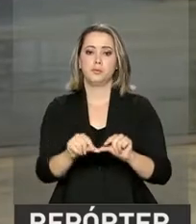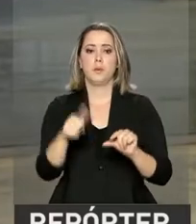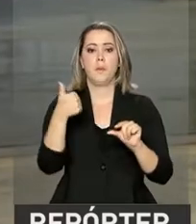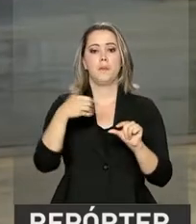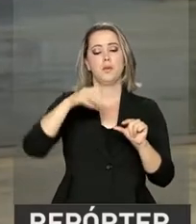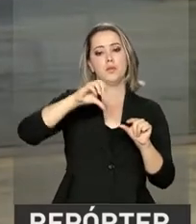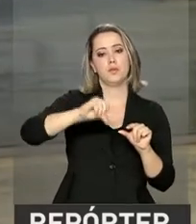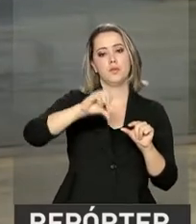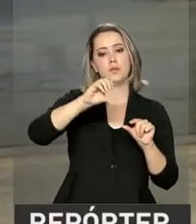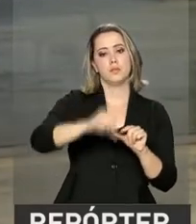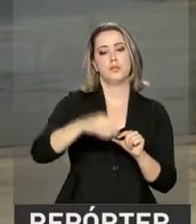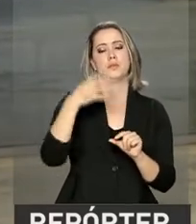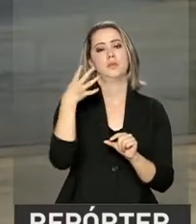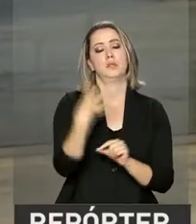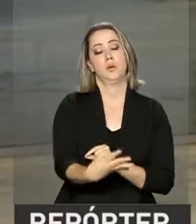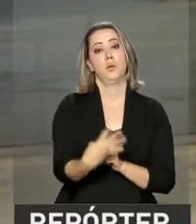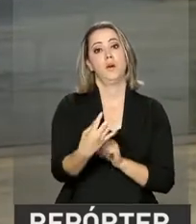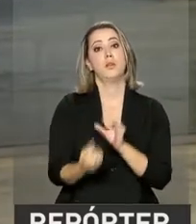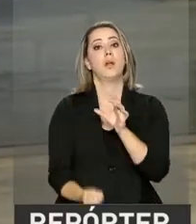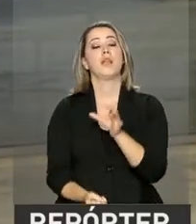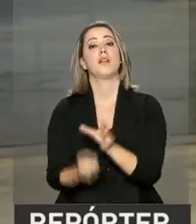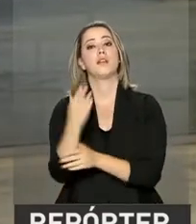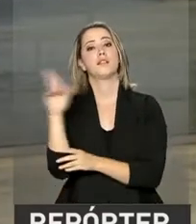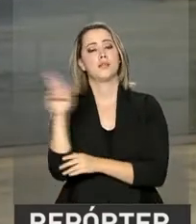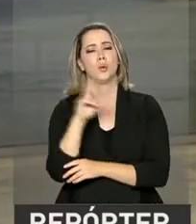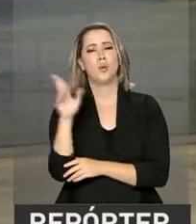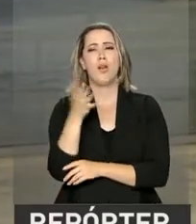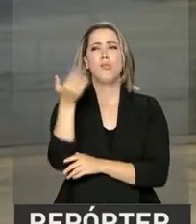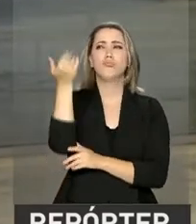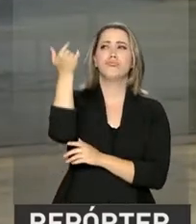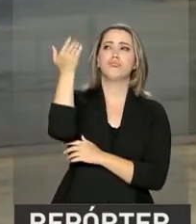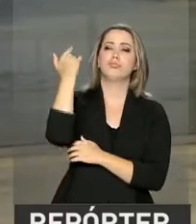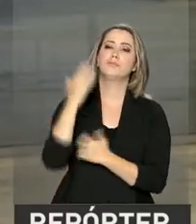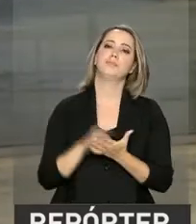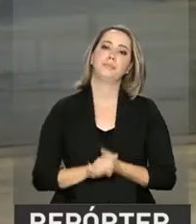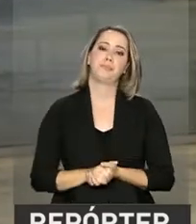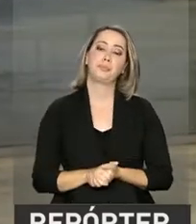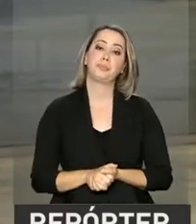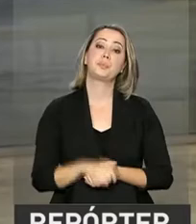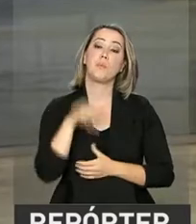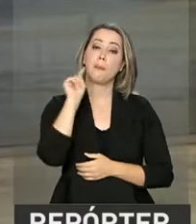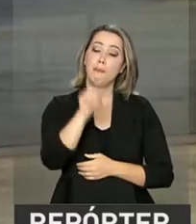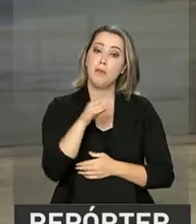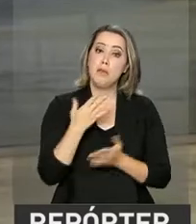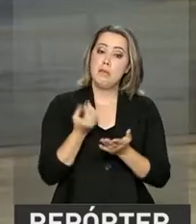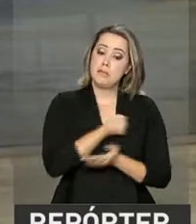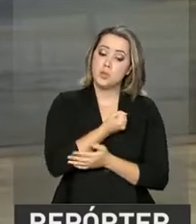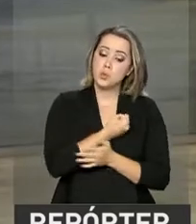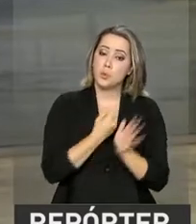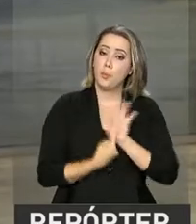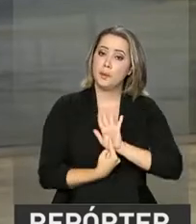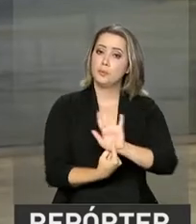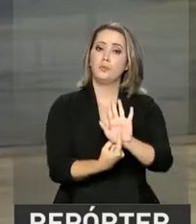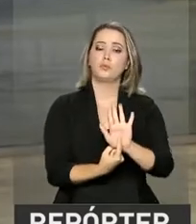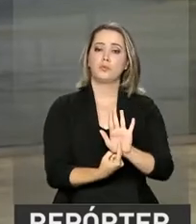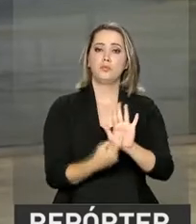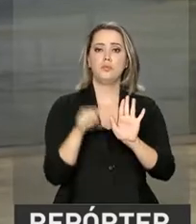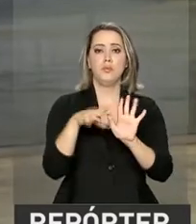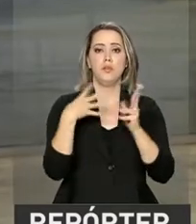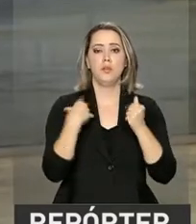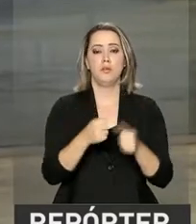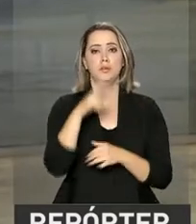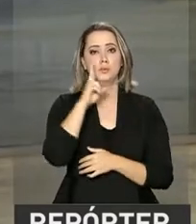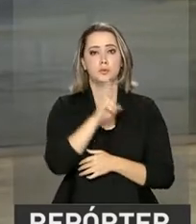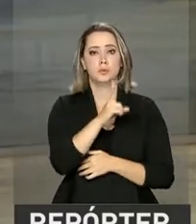1994, quando o Plano Real foi criado no Brasil. A partir desses indicadores e de outros, vamos